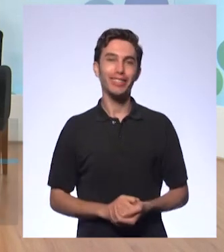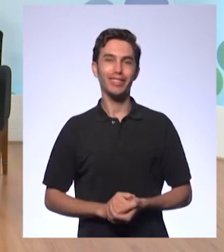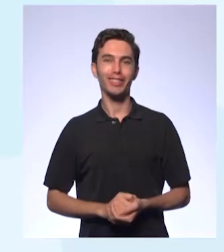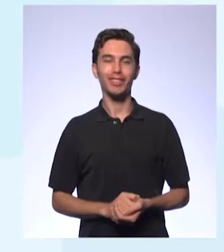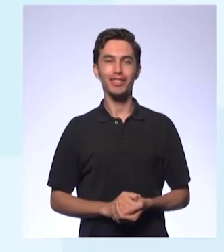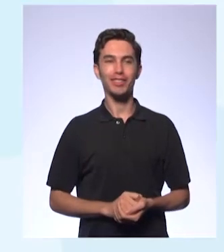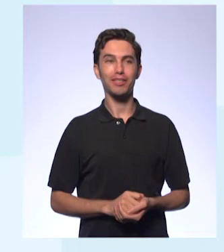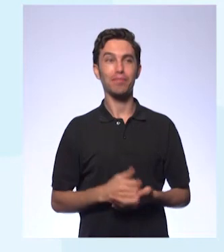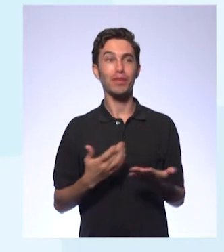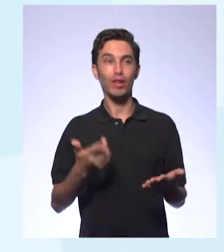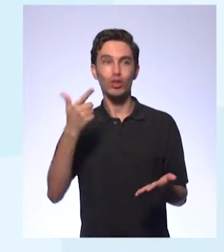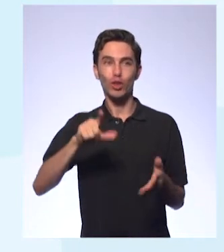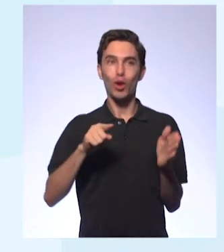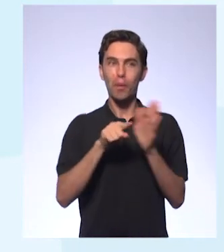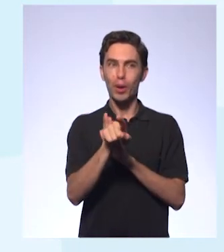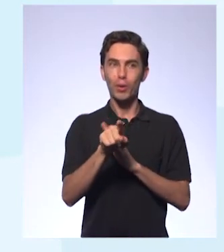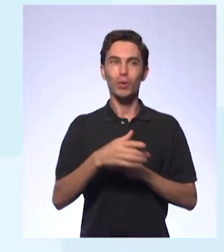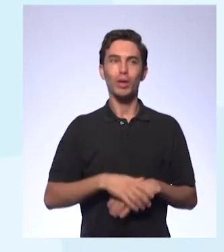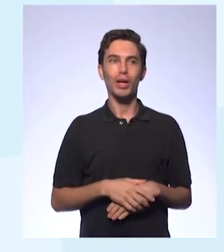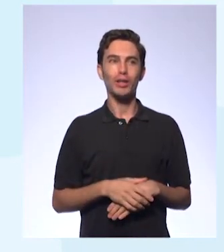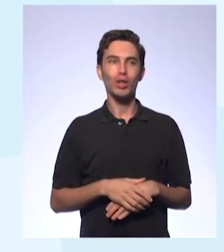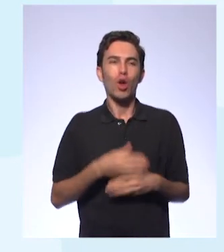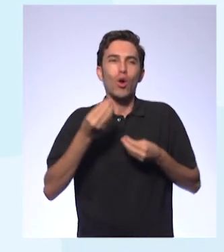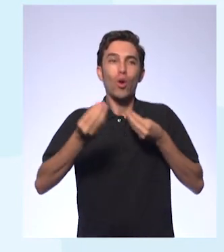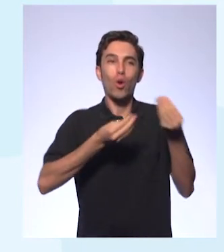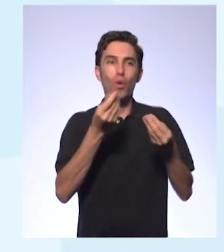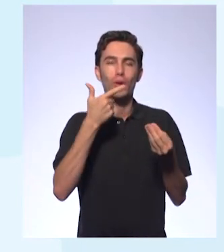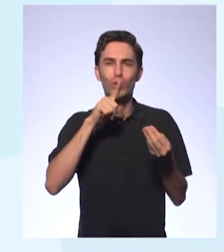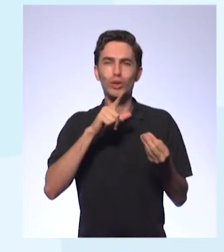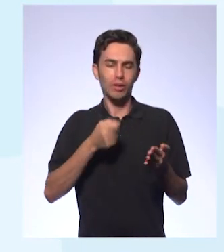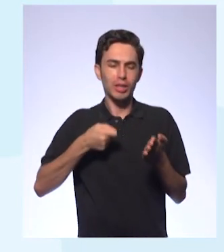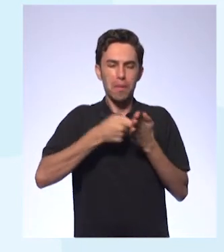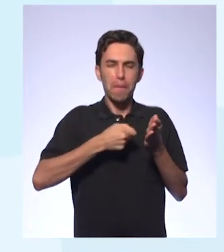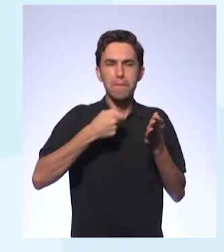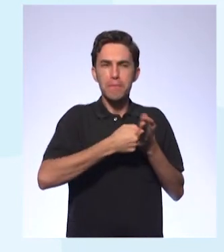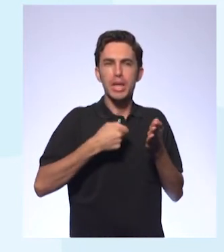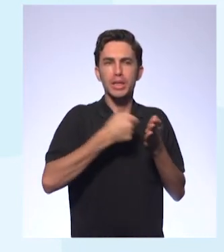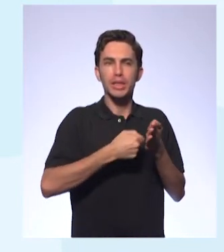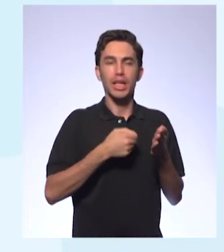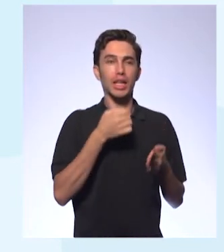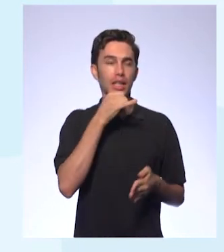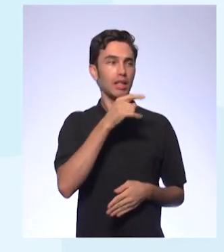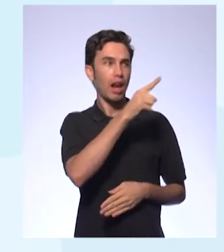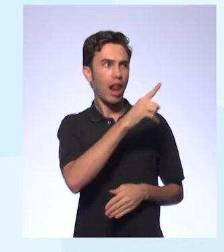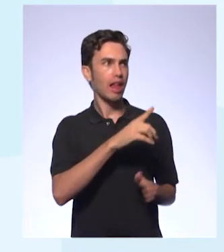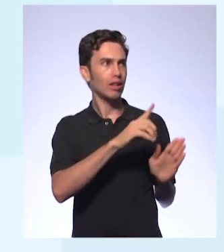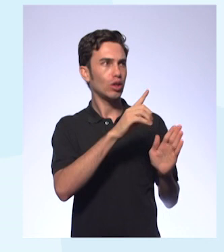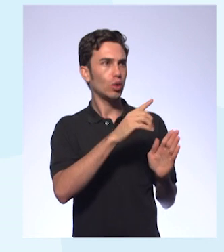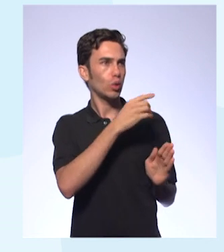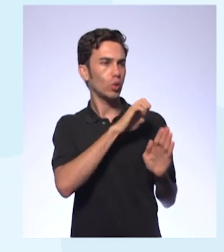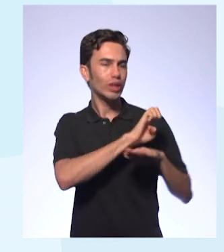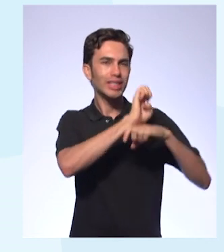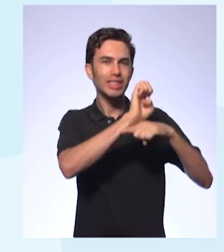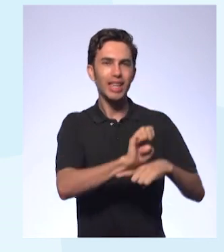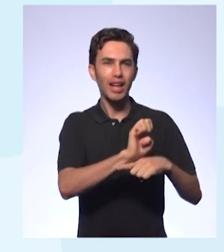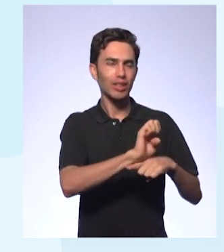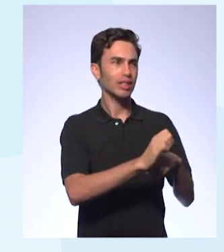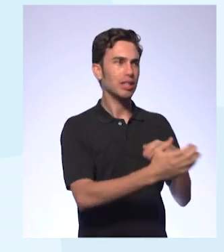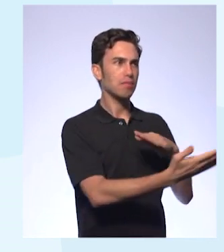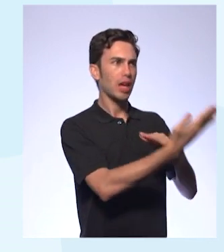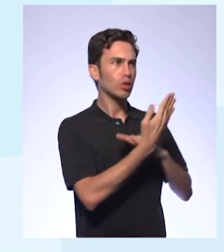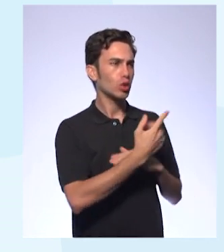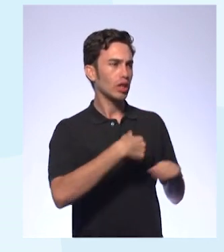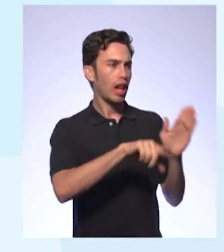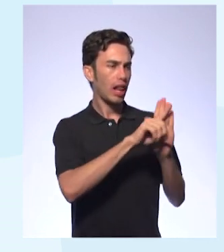ser persistente para a garantia dos meus direitos quando o Estado não cumpre o que está na